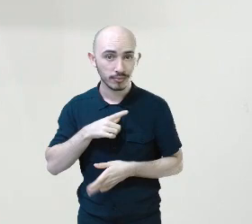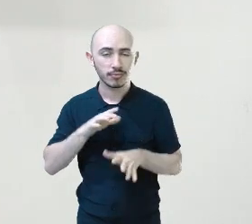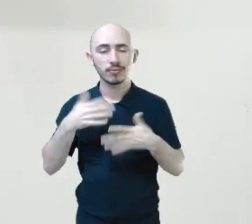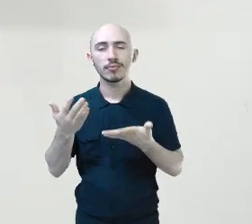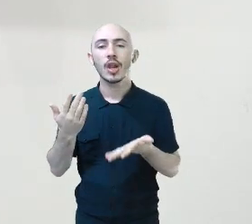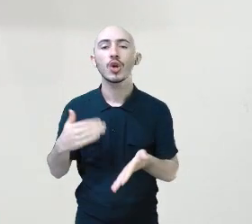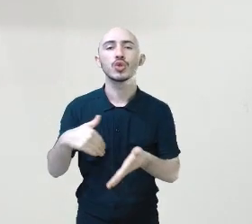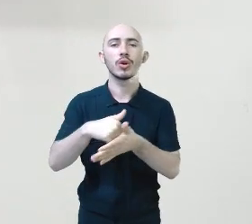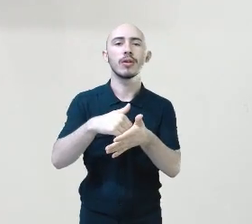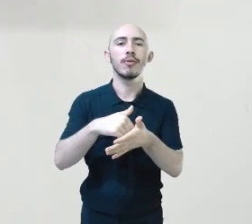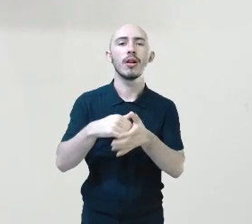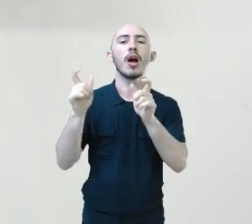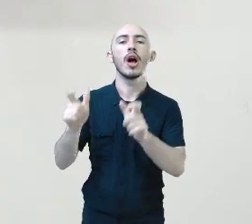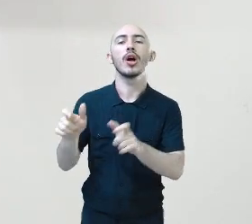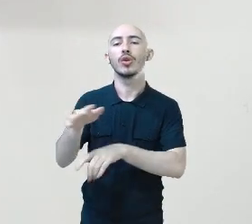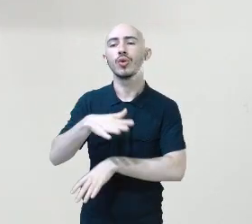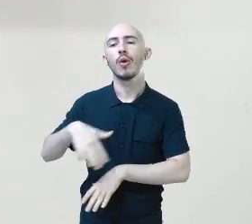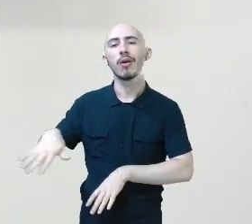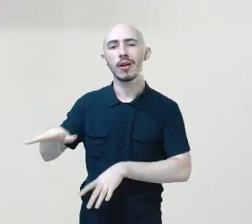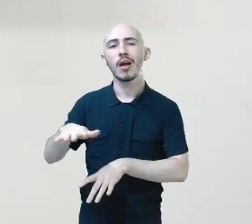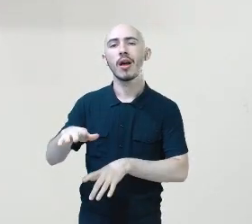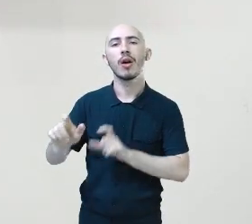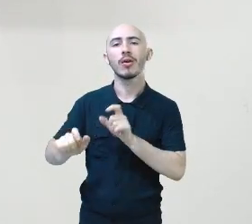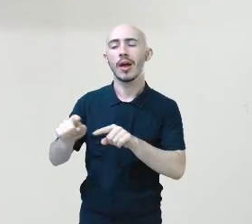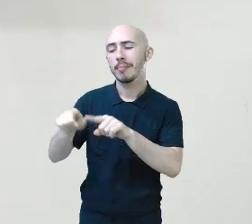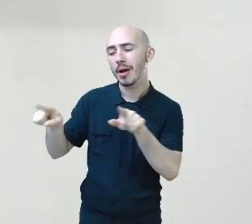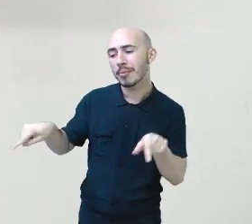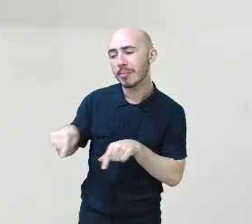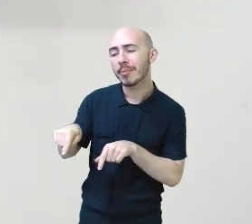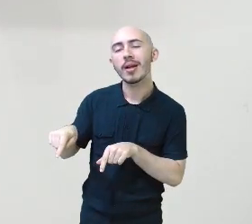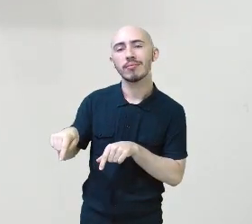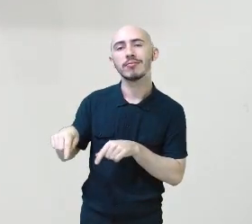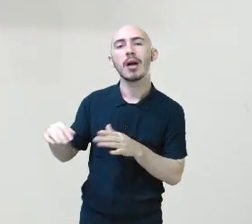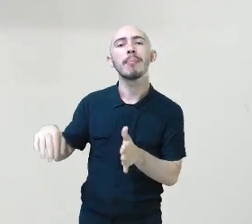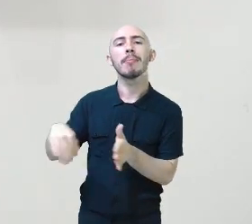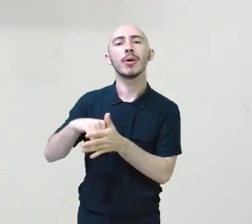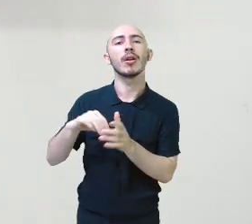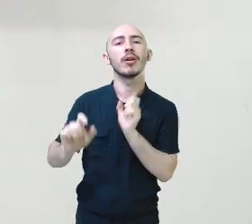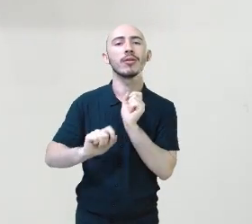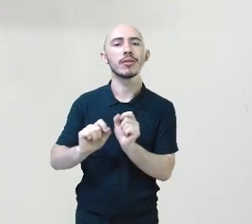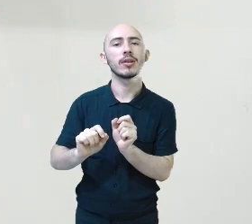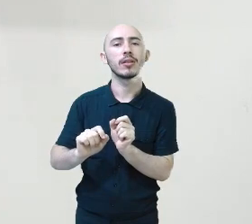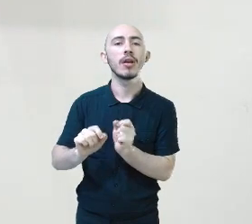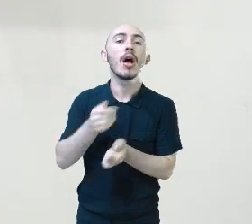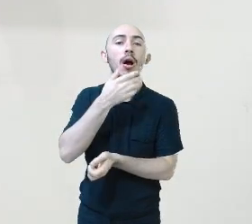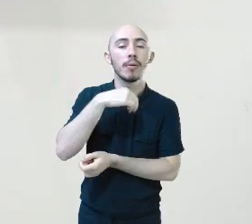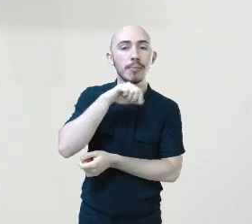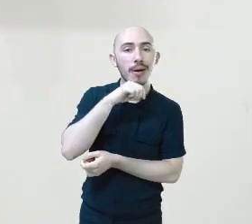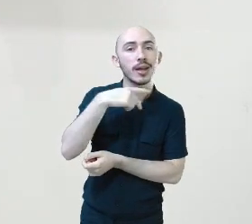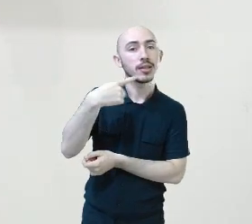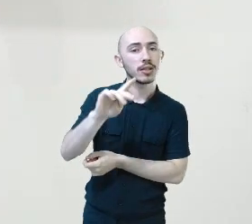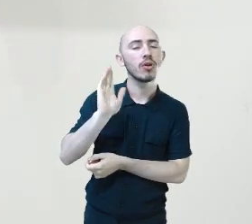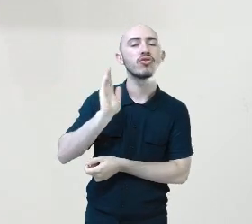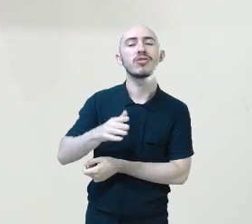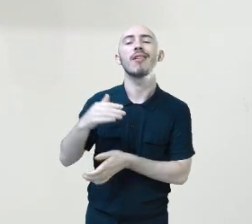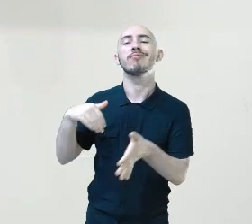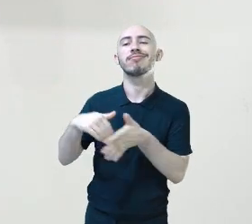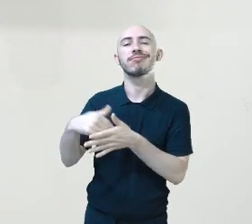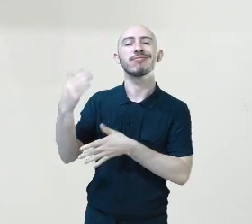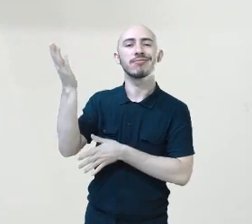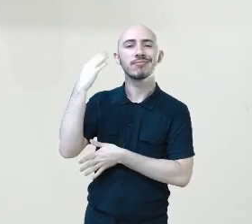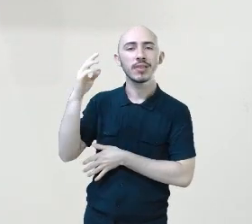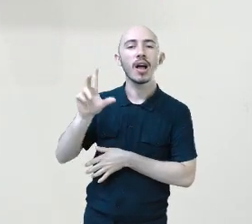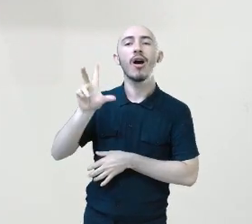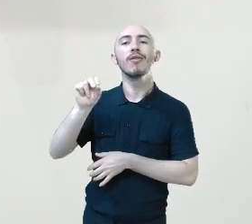joga bola num campo do seu bairro e esse campo, o seu pai já jogou bola, o seu avô já jogou bola nesse